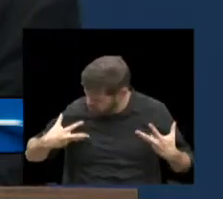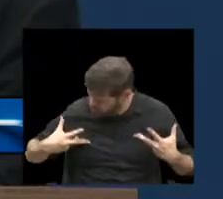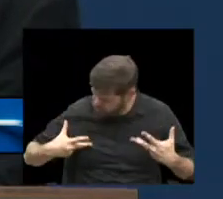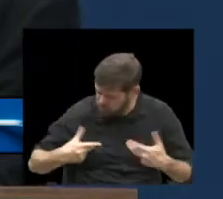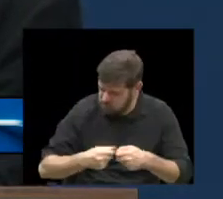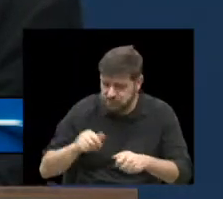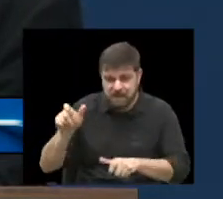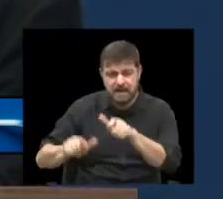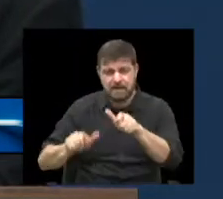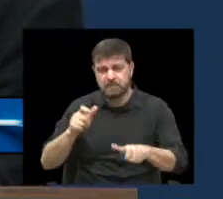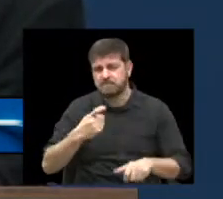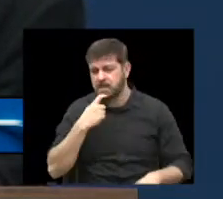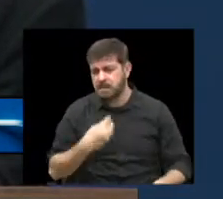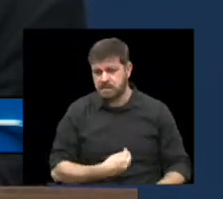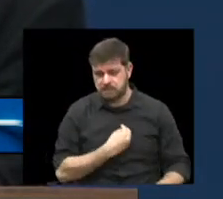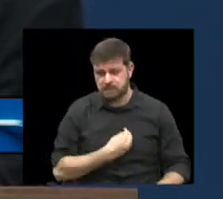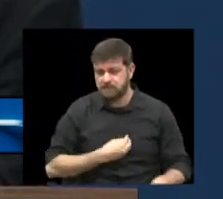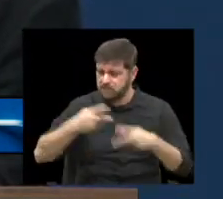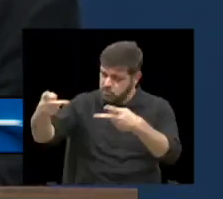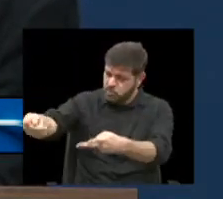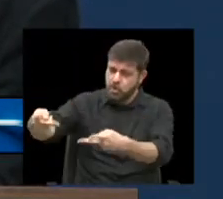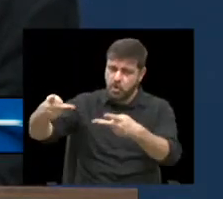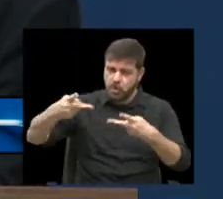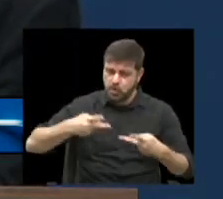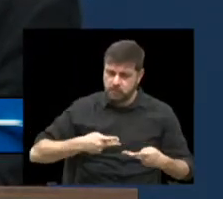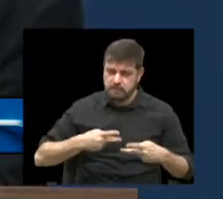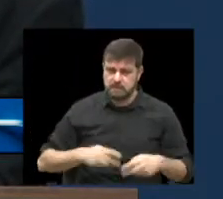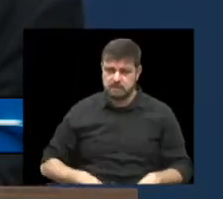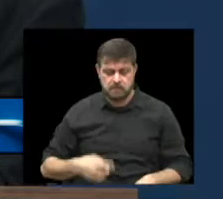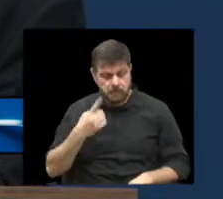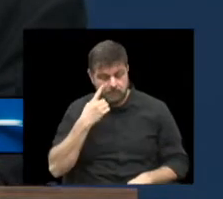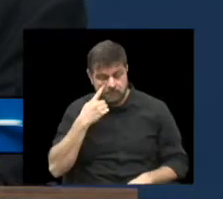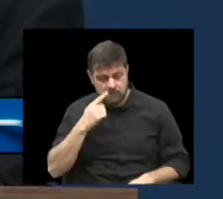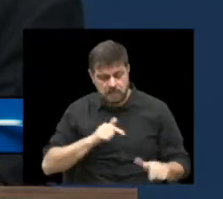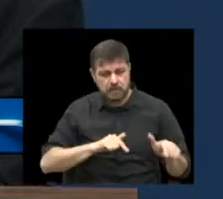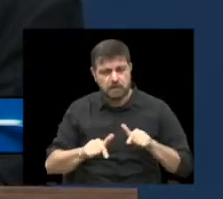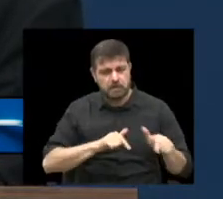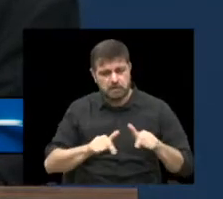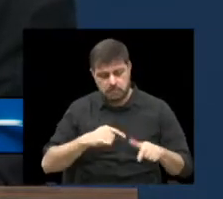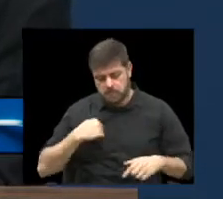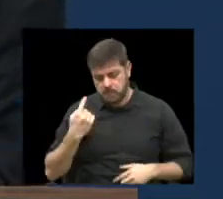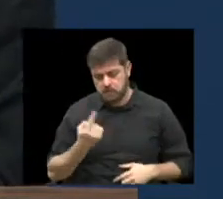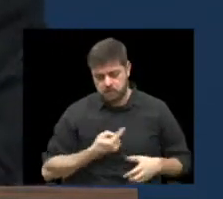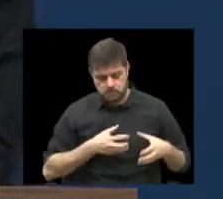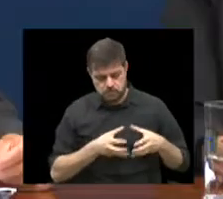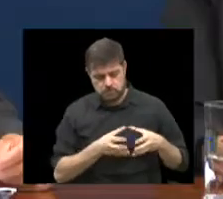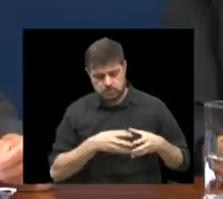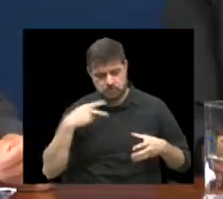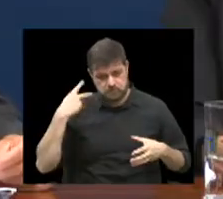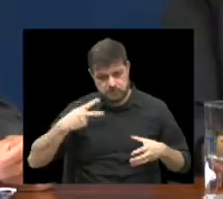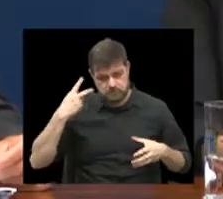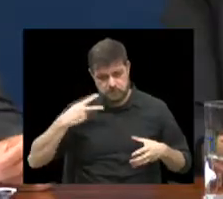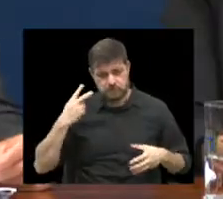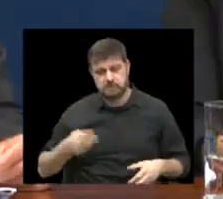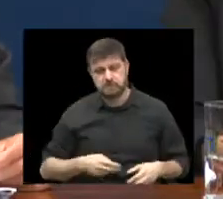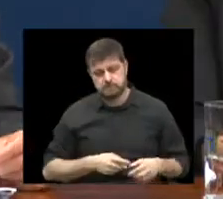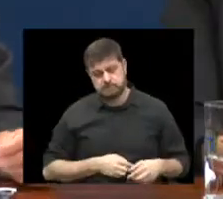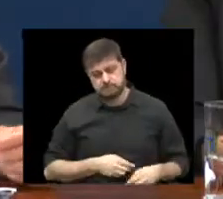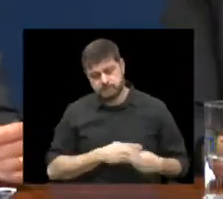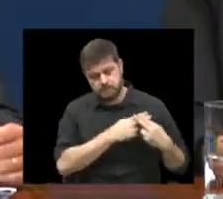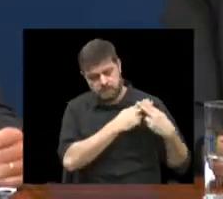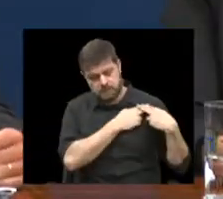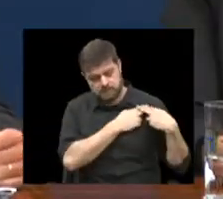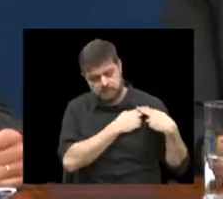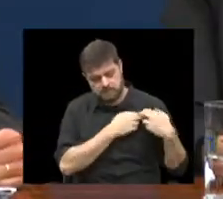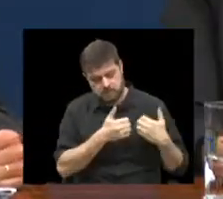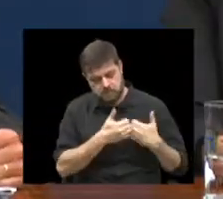os munícipes que estejam acompanhando todo esse trabalho. Muito obrigado, senhor presidente. Obrigado, vereador. Professor